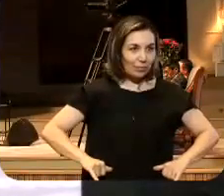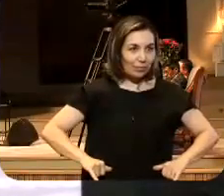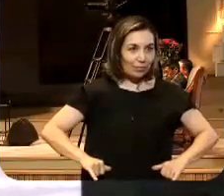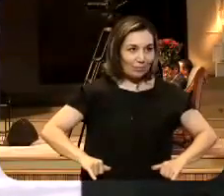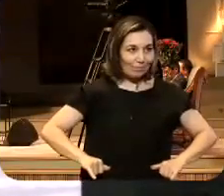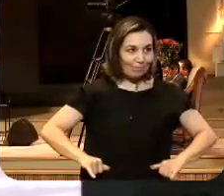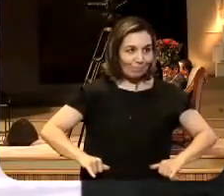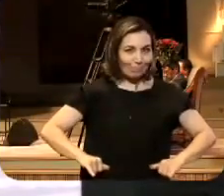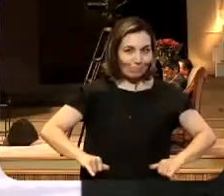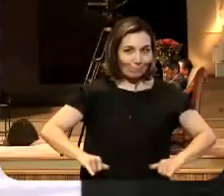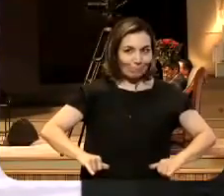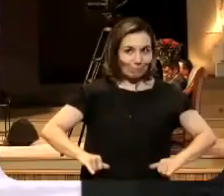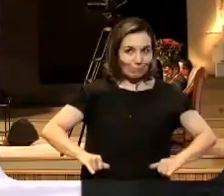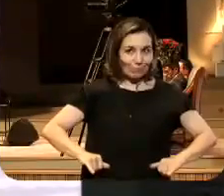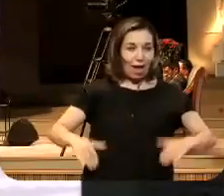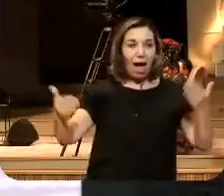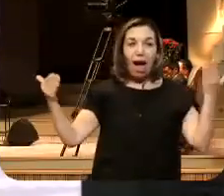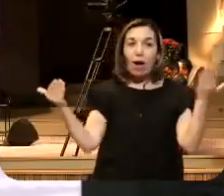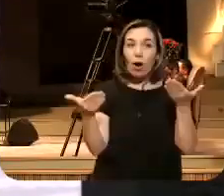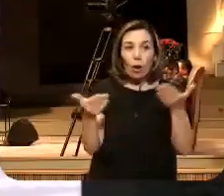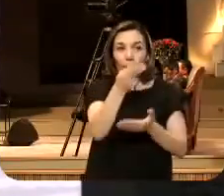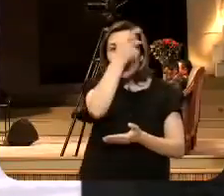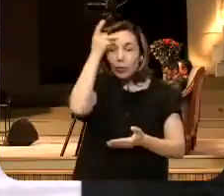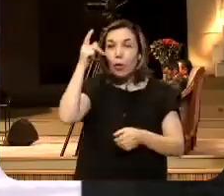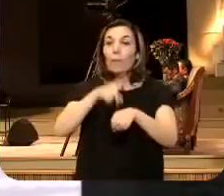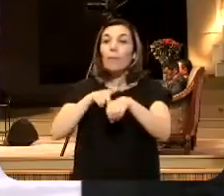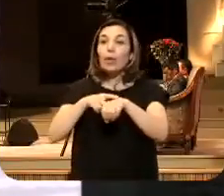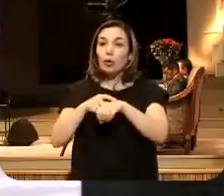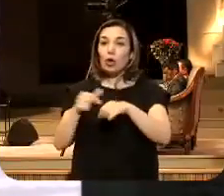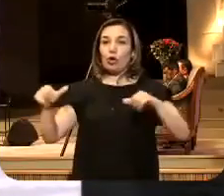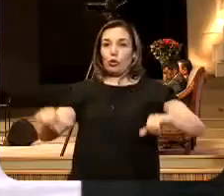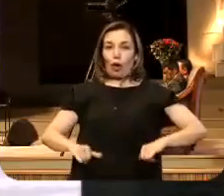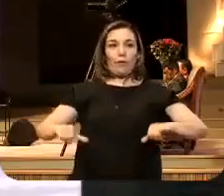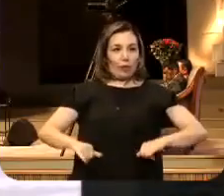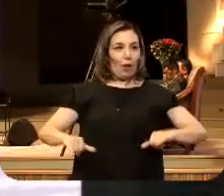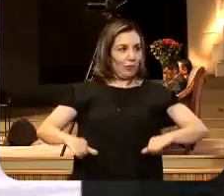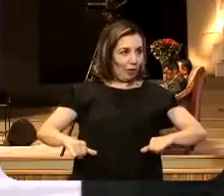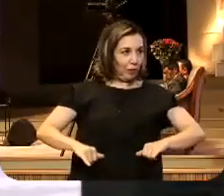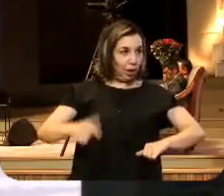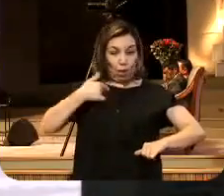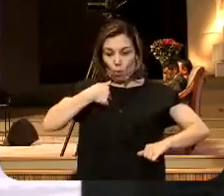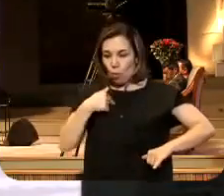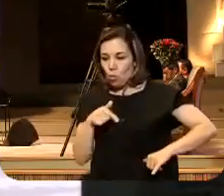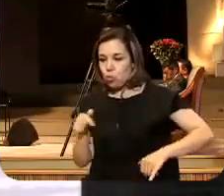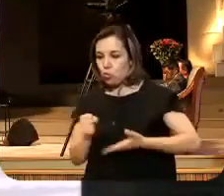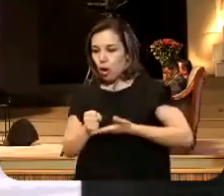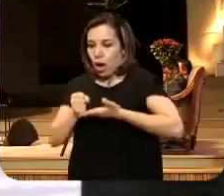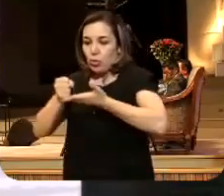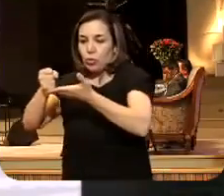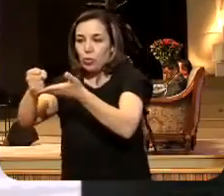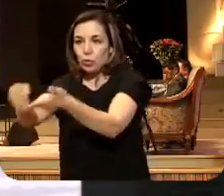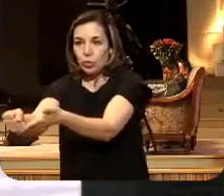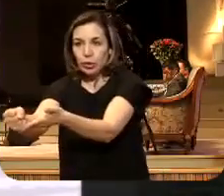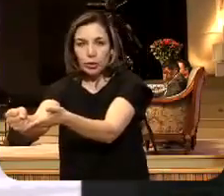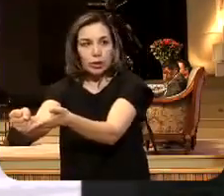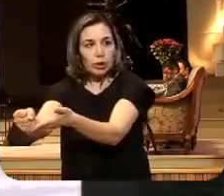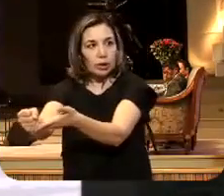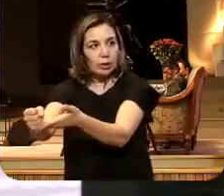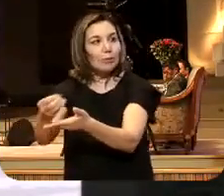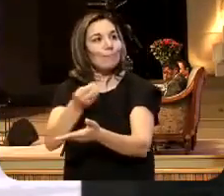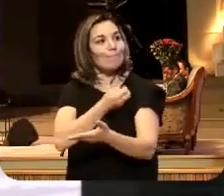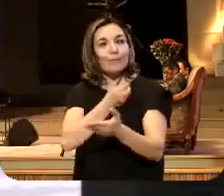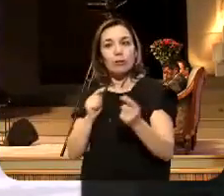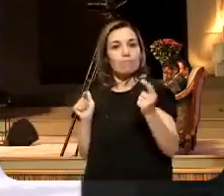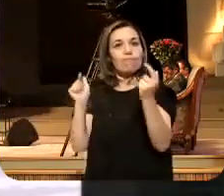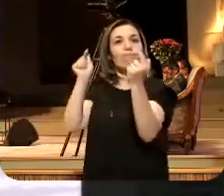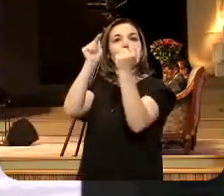E isso tem a ver com vida cheia de sentido e significado.